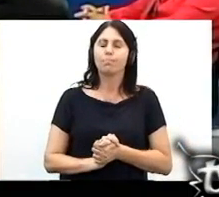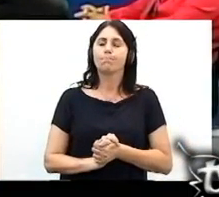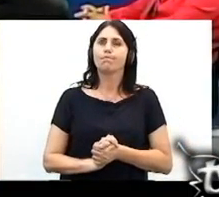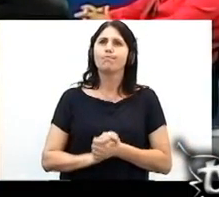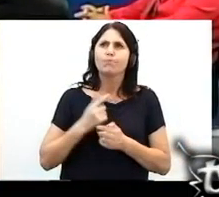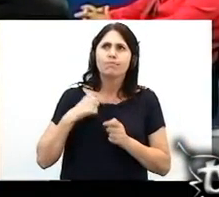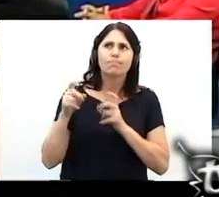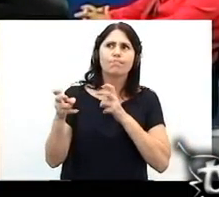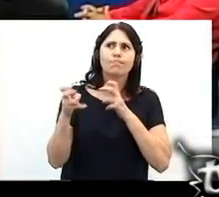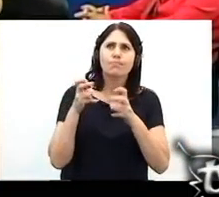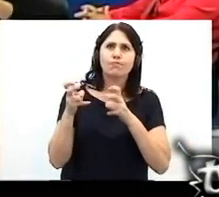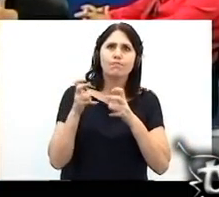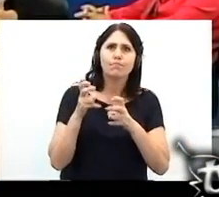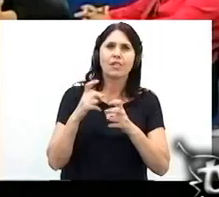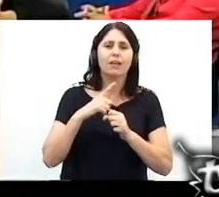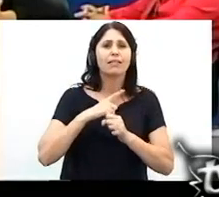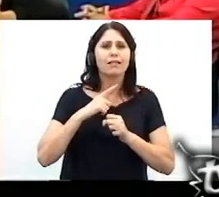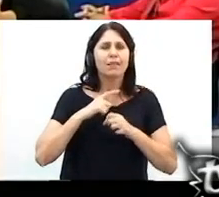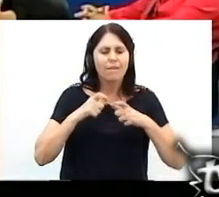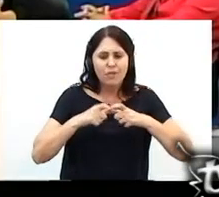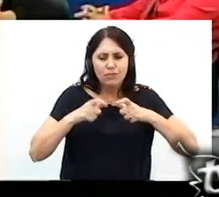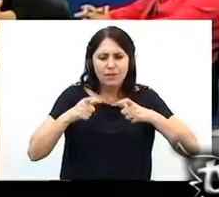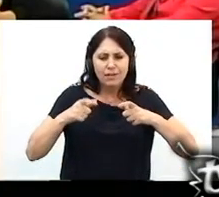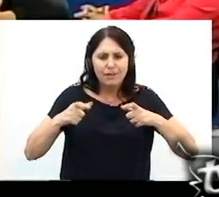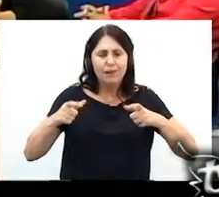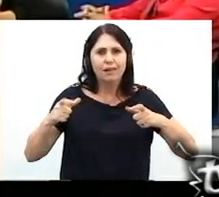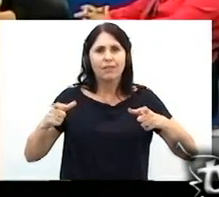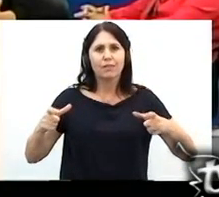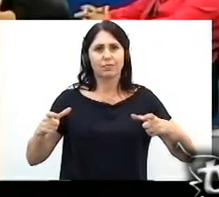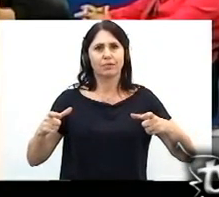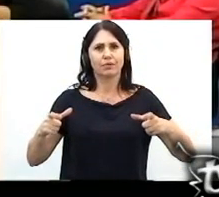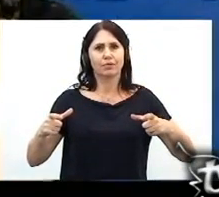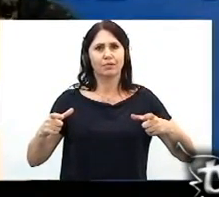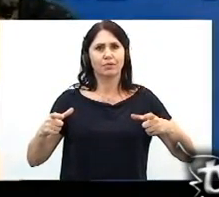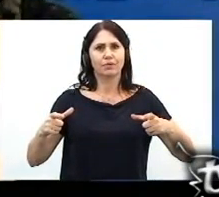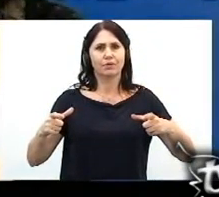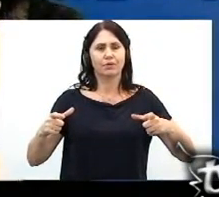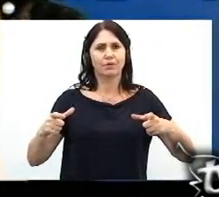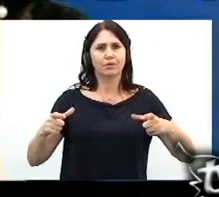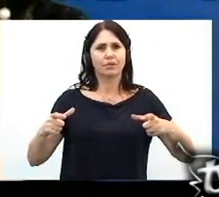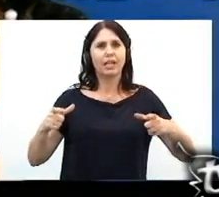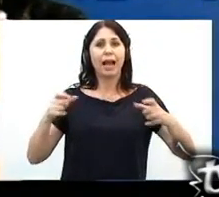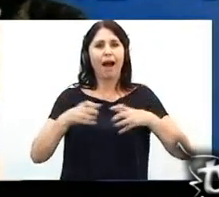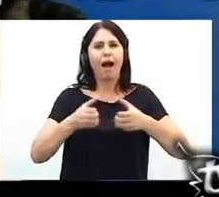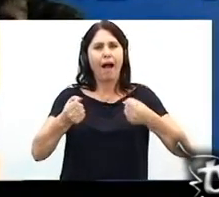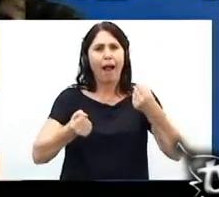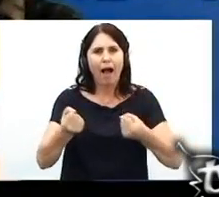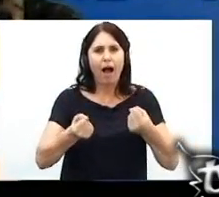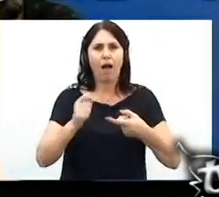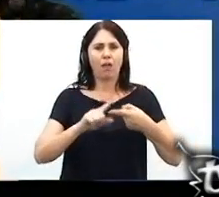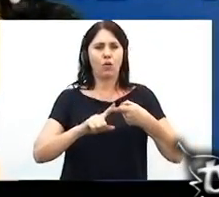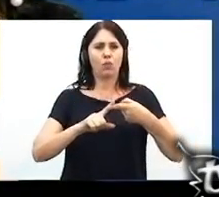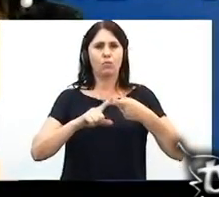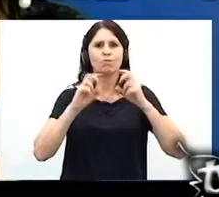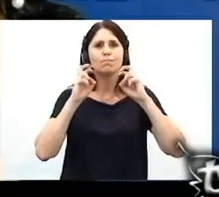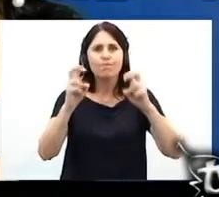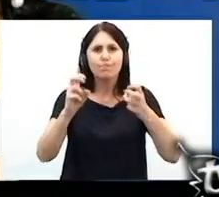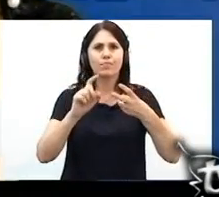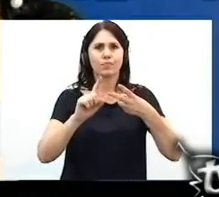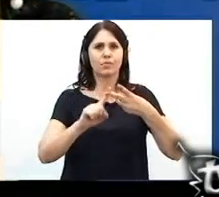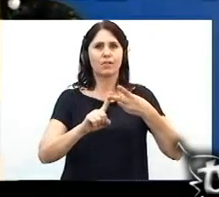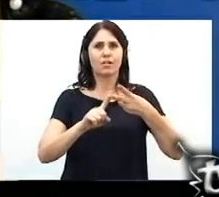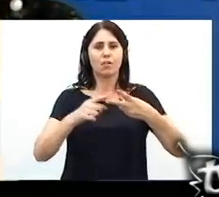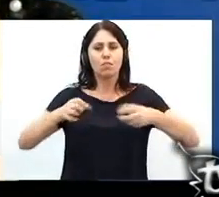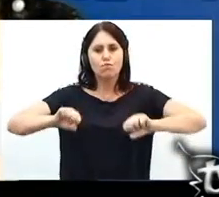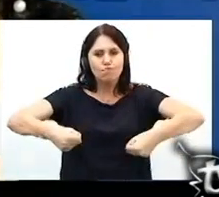envolve essa possibilidade de se mobilizar pelo espaço da cidade. Certo.